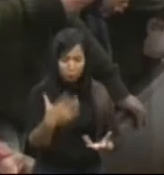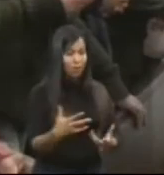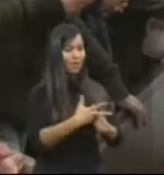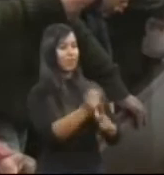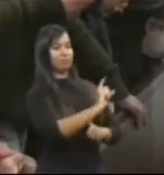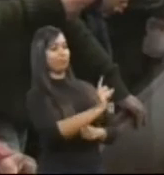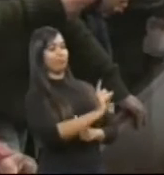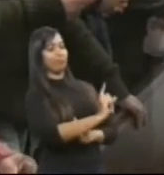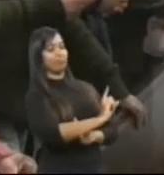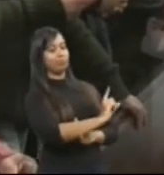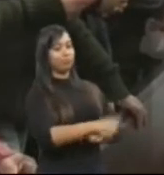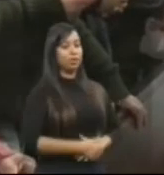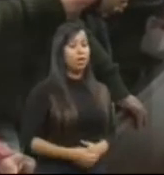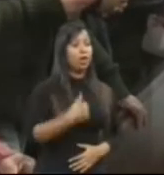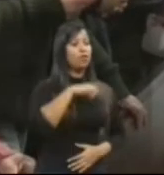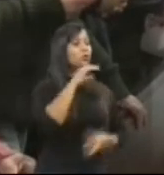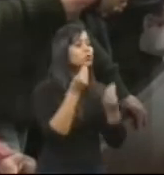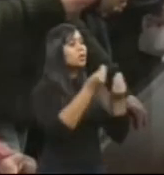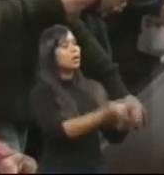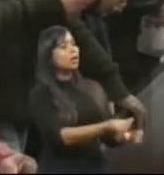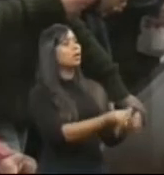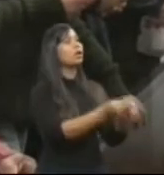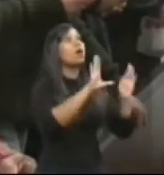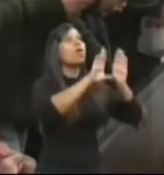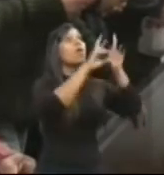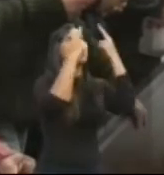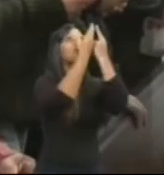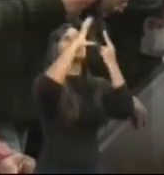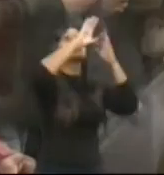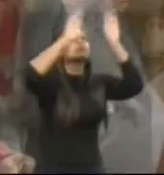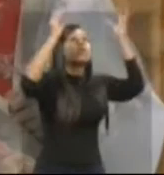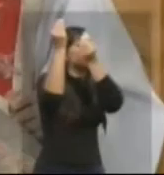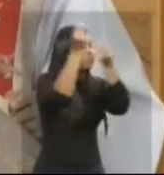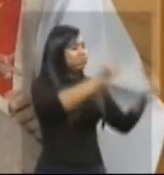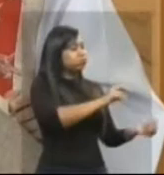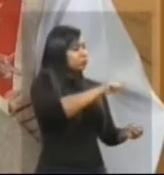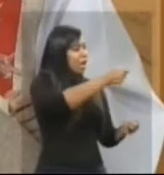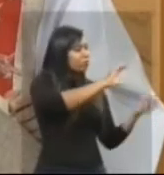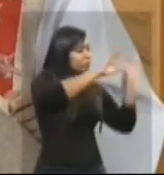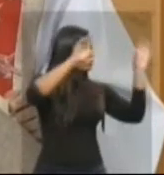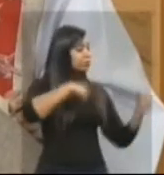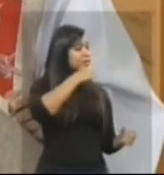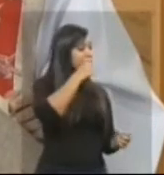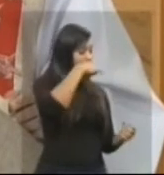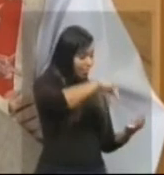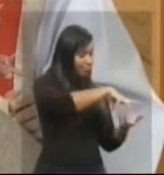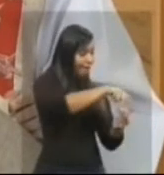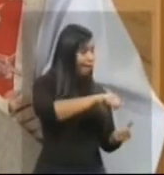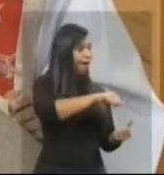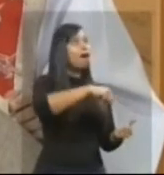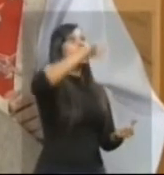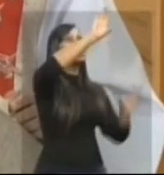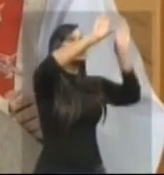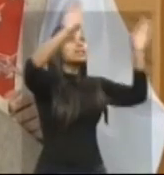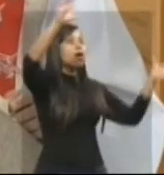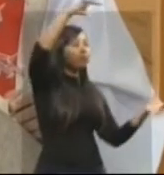poderá vencê-la. Eu te darei as chaves do reino dos céus. Tudo que tu ligares na terra